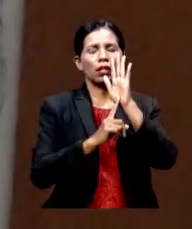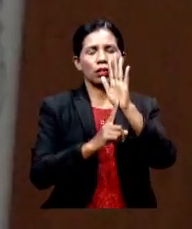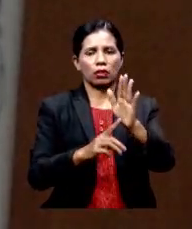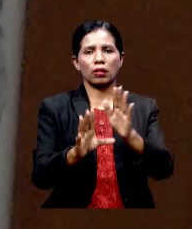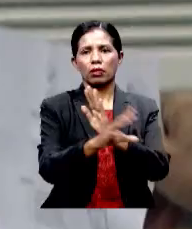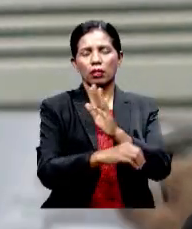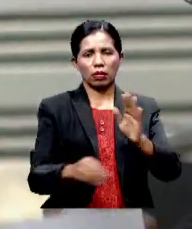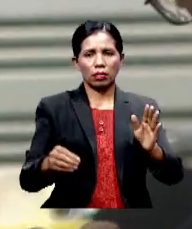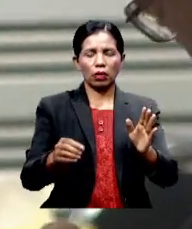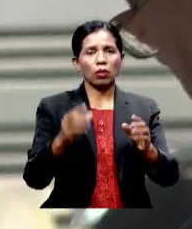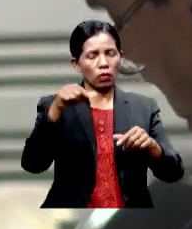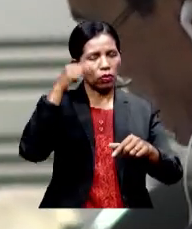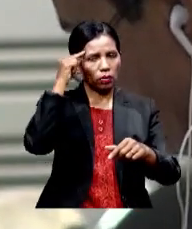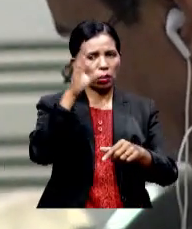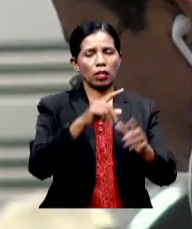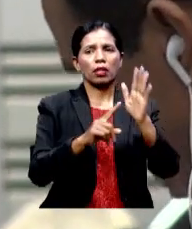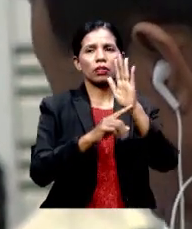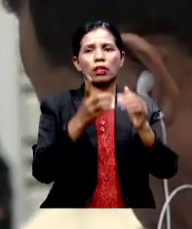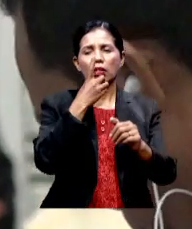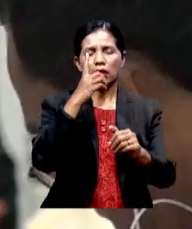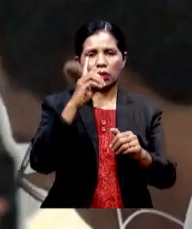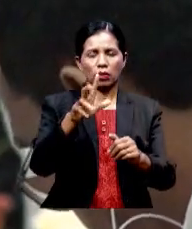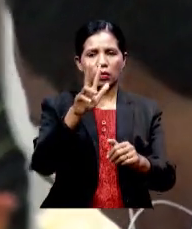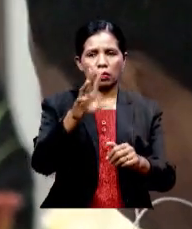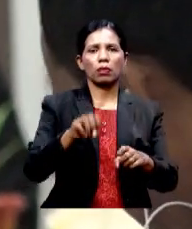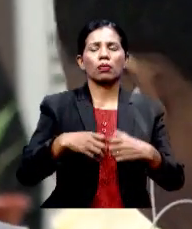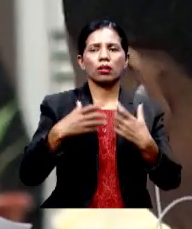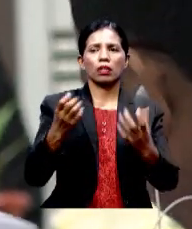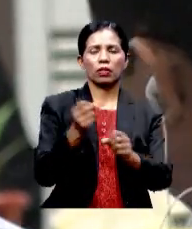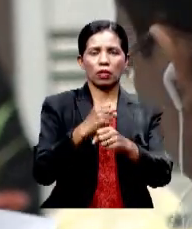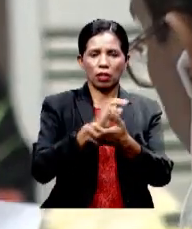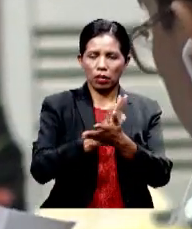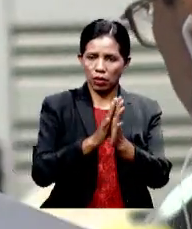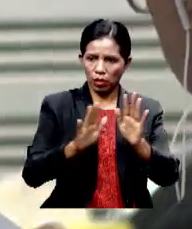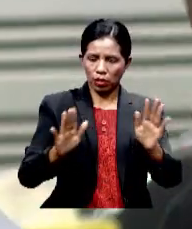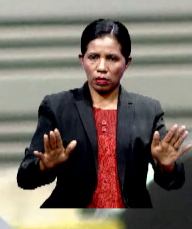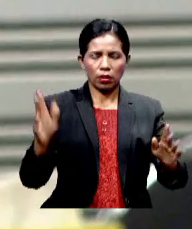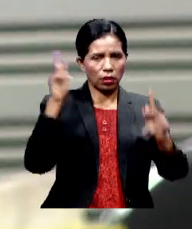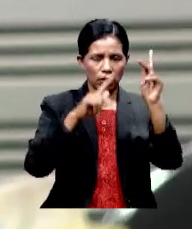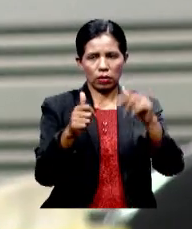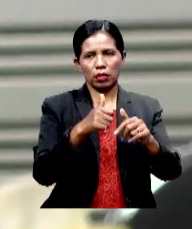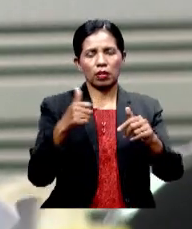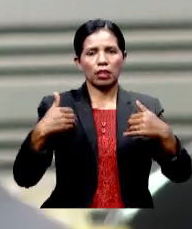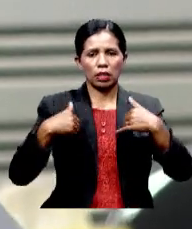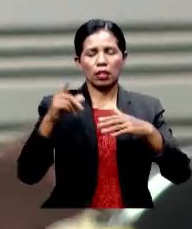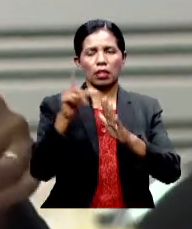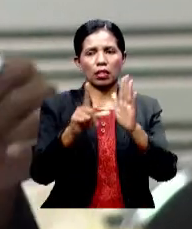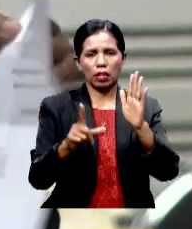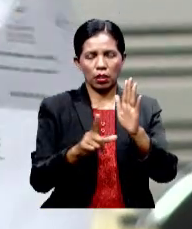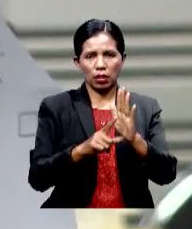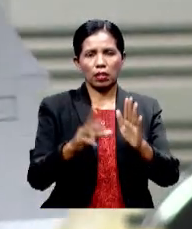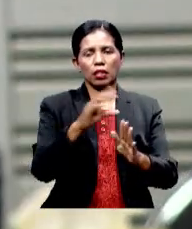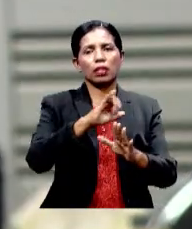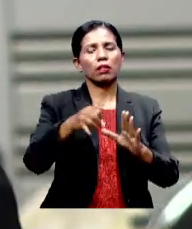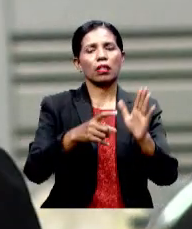demissão do Governo União, Fossai com a declaração FUNU, no ensa atu Haladame, no caso selo que nebe ia lei inan, no ia geral